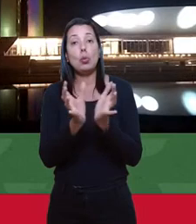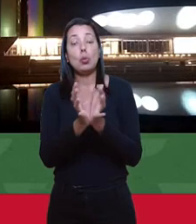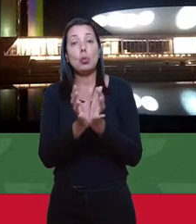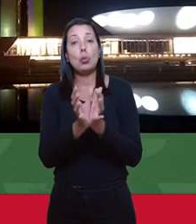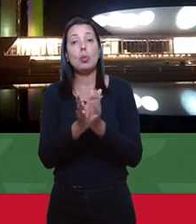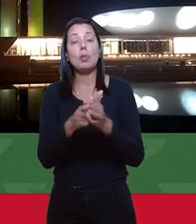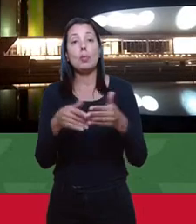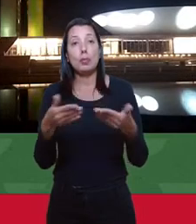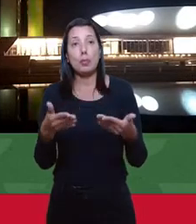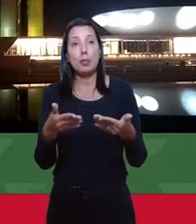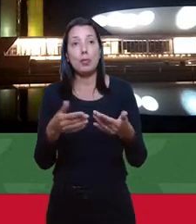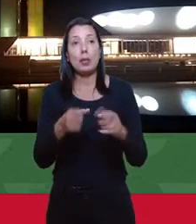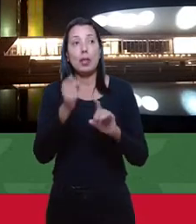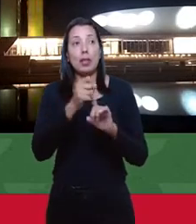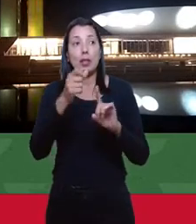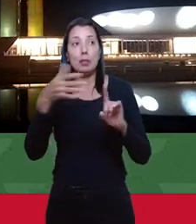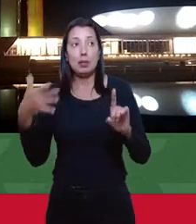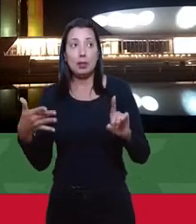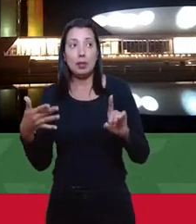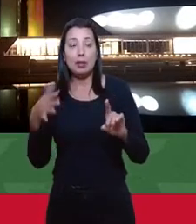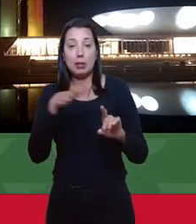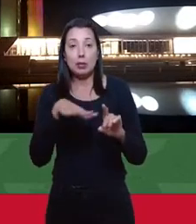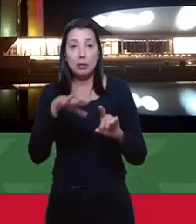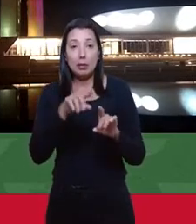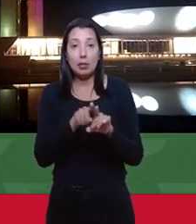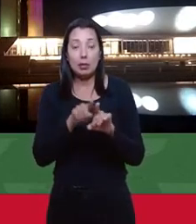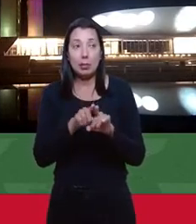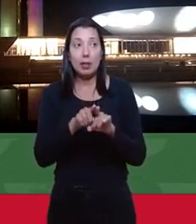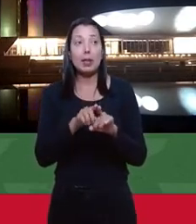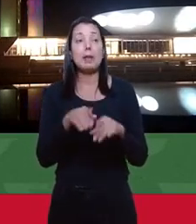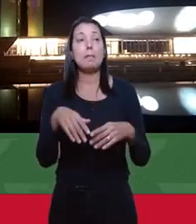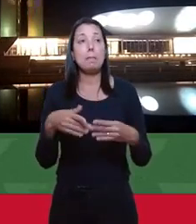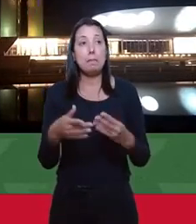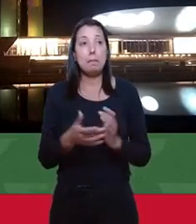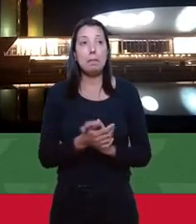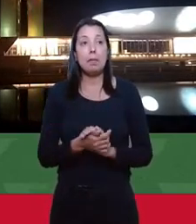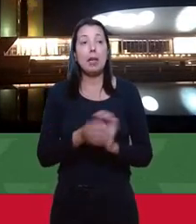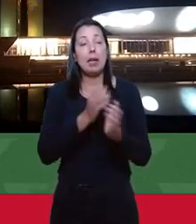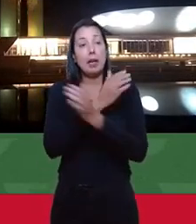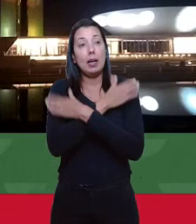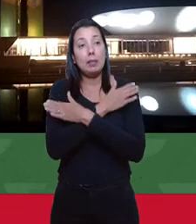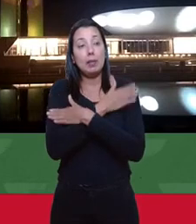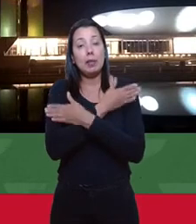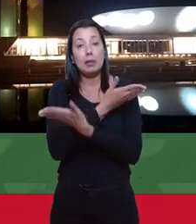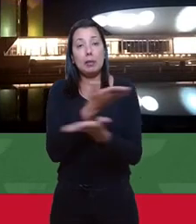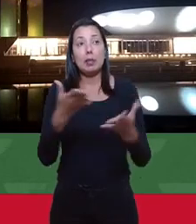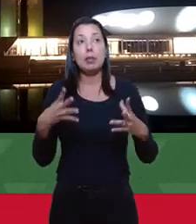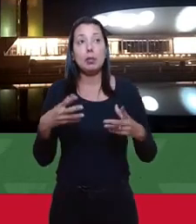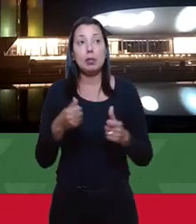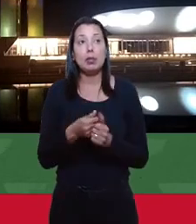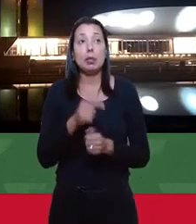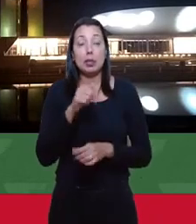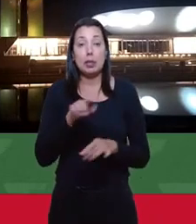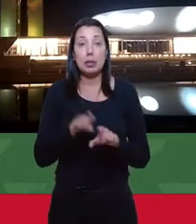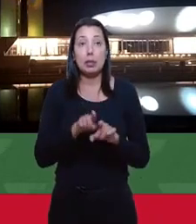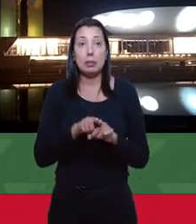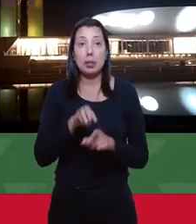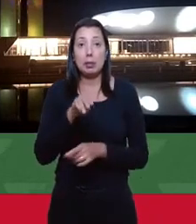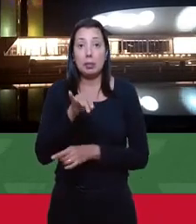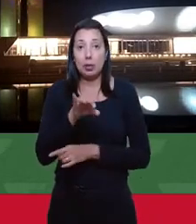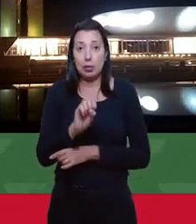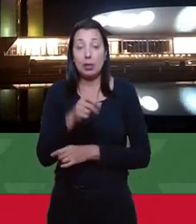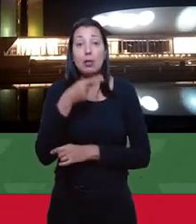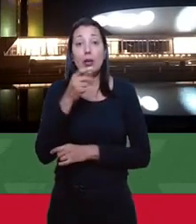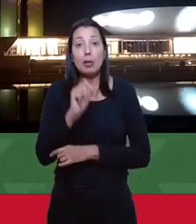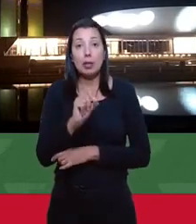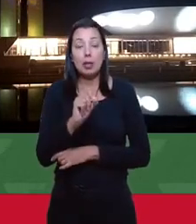coletivo LGBT setorial, LGBTQIA+, né? Um grande abraço para todos vocês. E aqui, ó, Michele Meira está dizendo